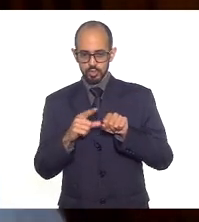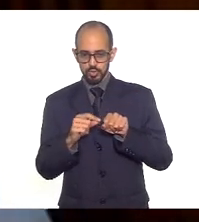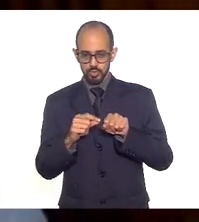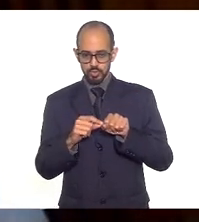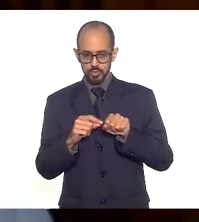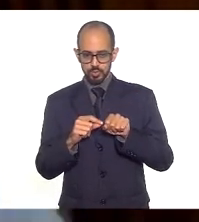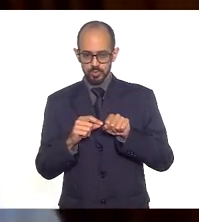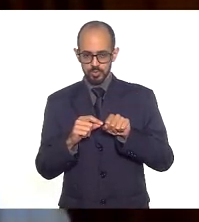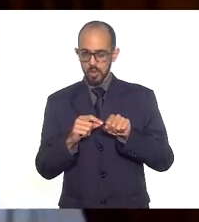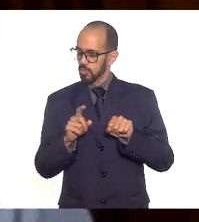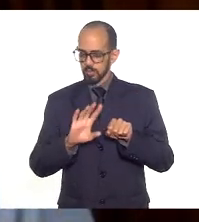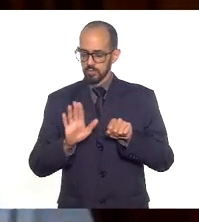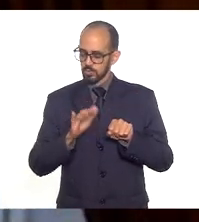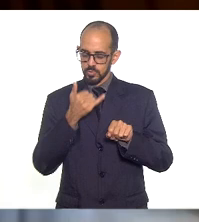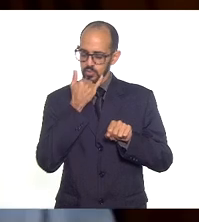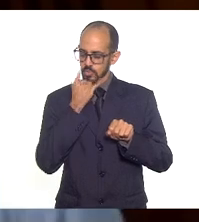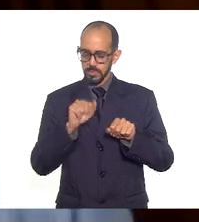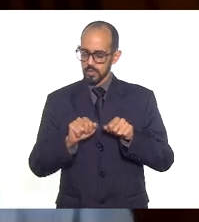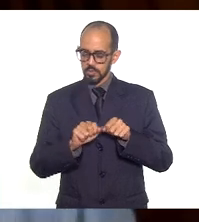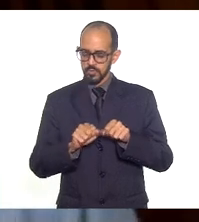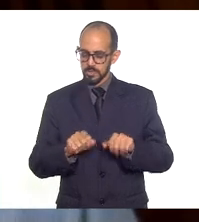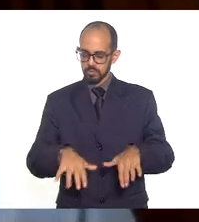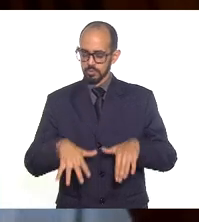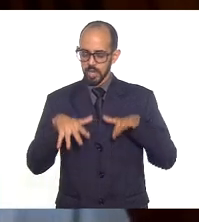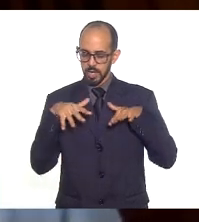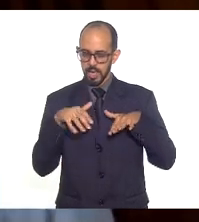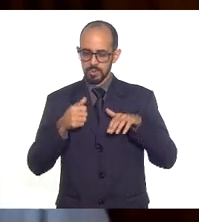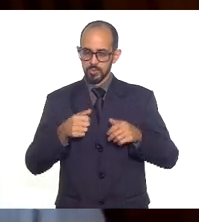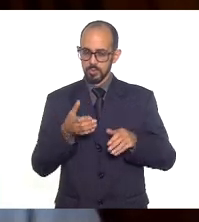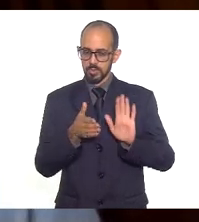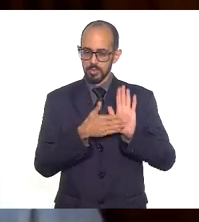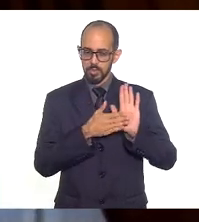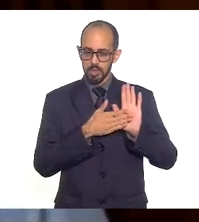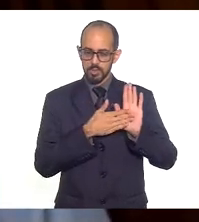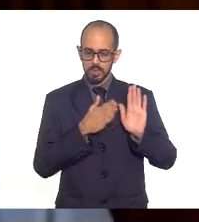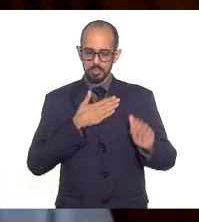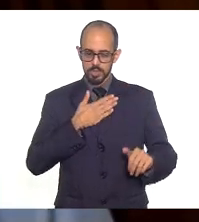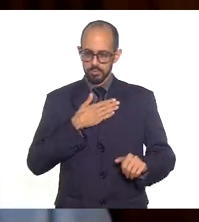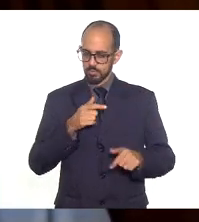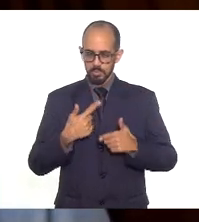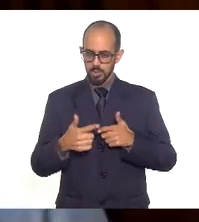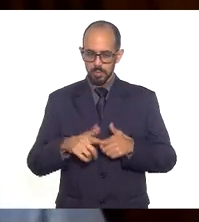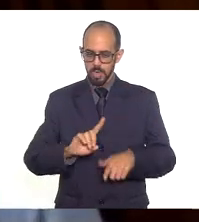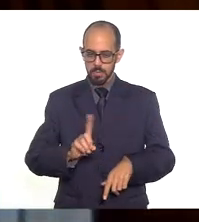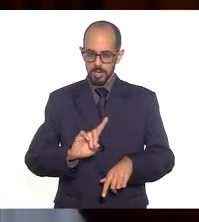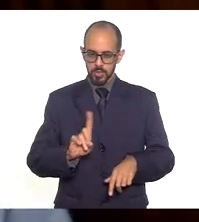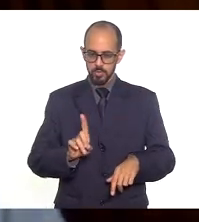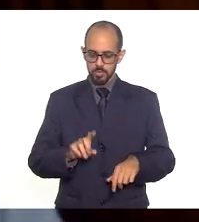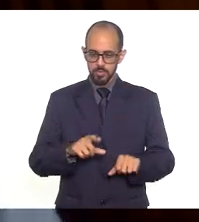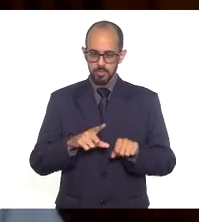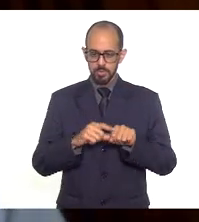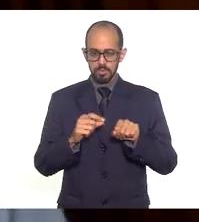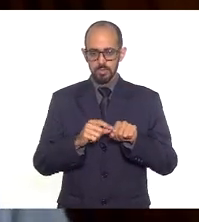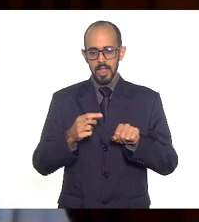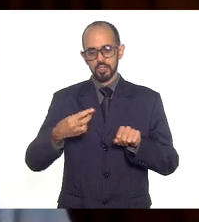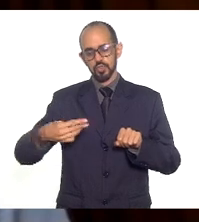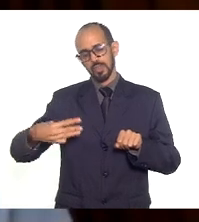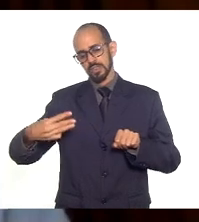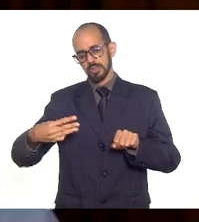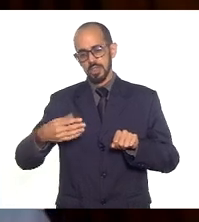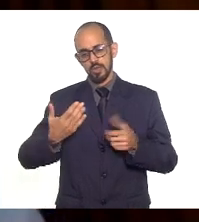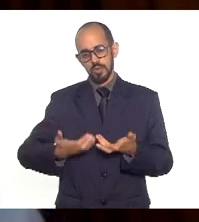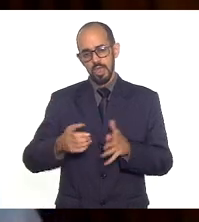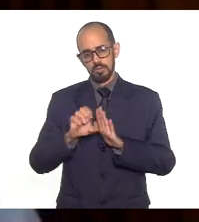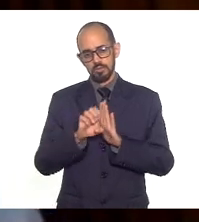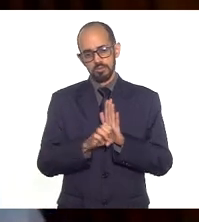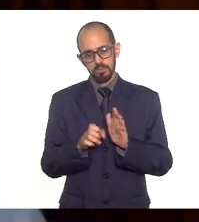Não, eu faço em plenário. Eu proponho a emenda em plenário. Sem problema. É uma emenda ao artigo 3º. Então, só no